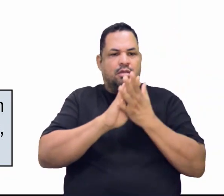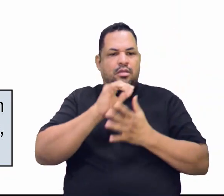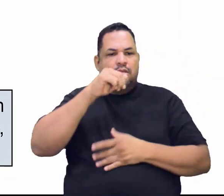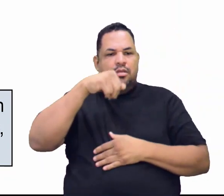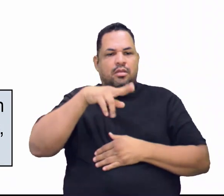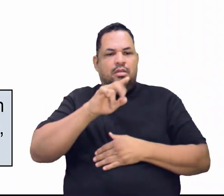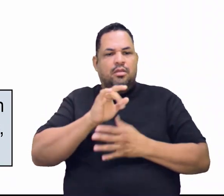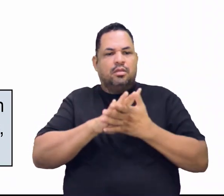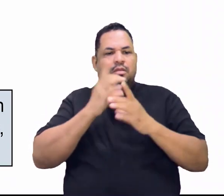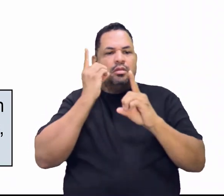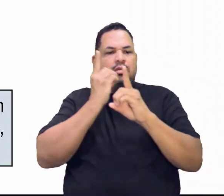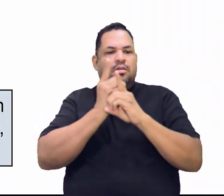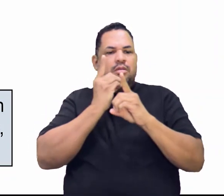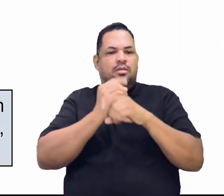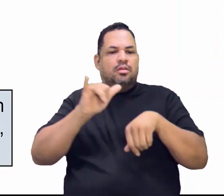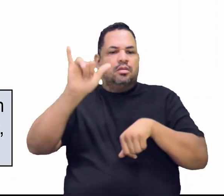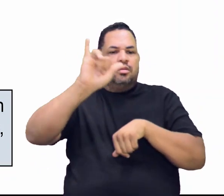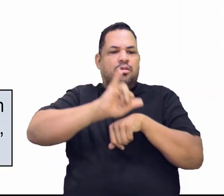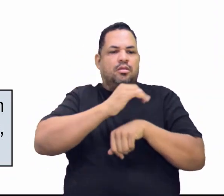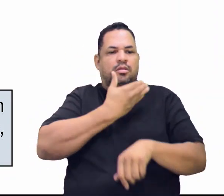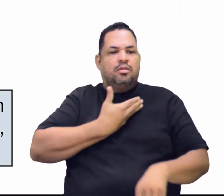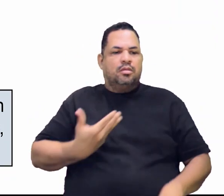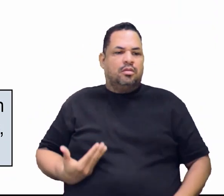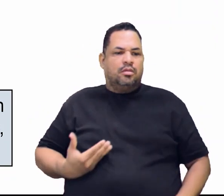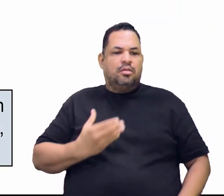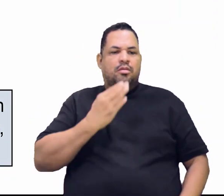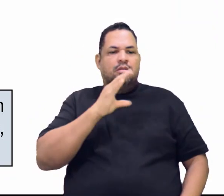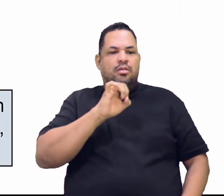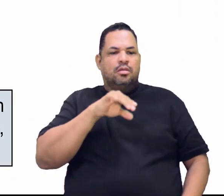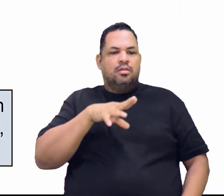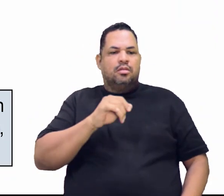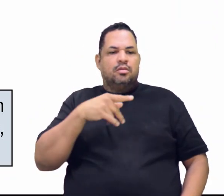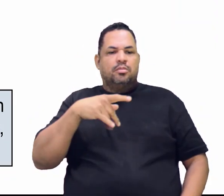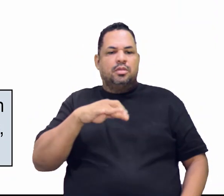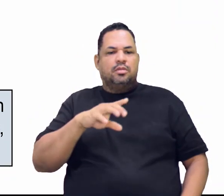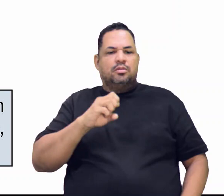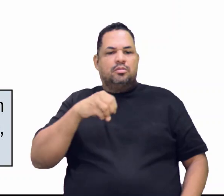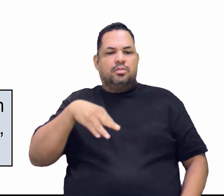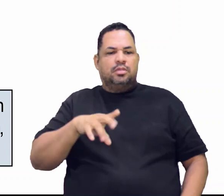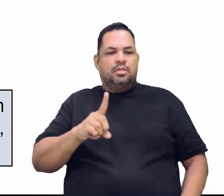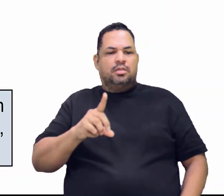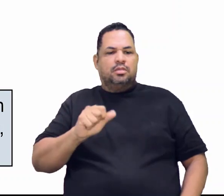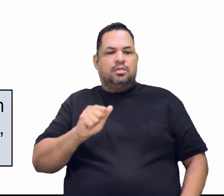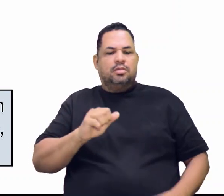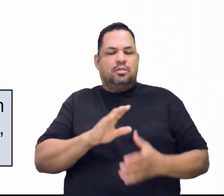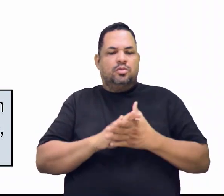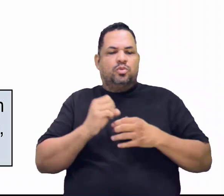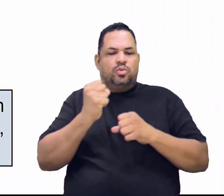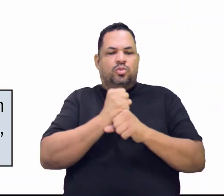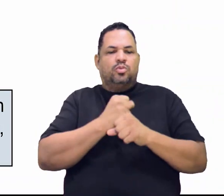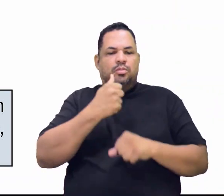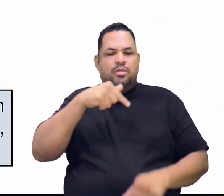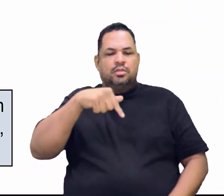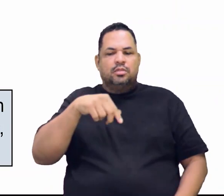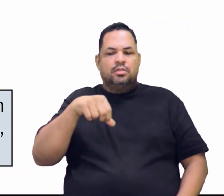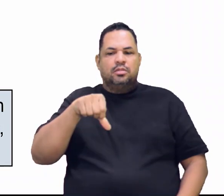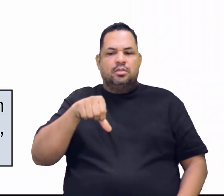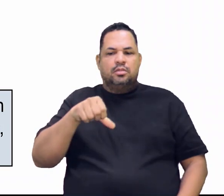Essa árvore ela foi descoberta na capitania do governo de Caetano Pinto de Miranda, Montenegro, em